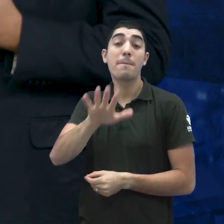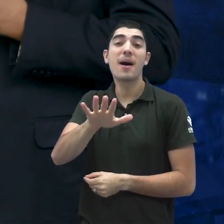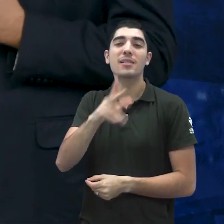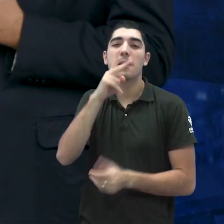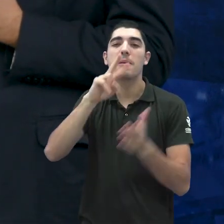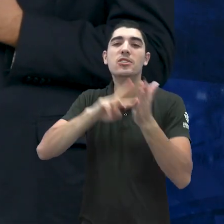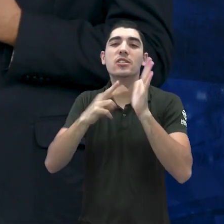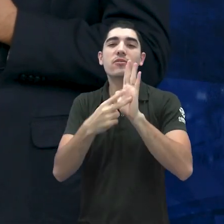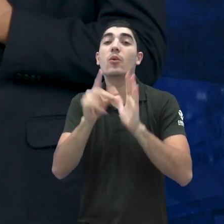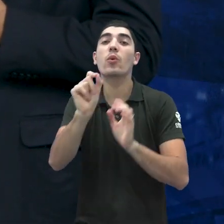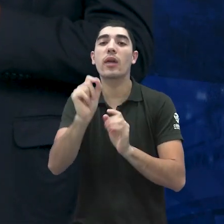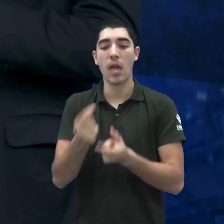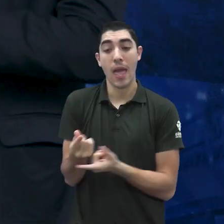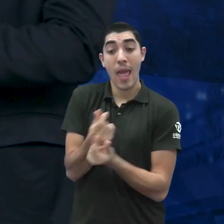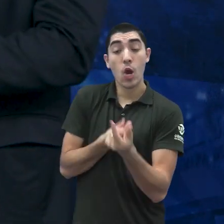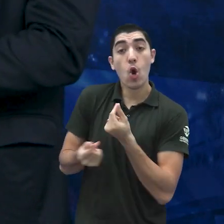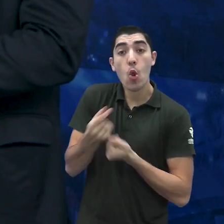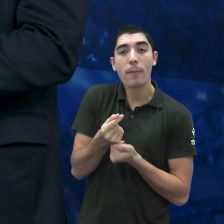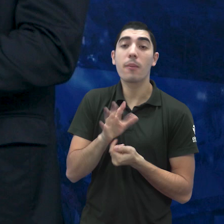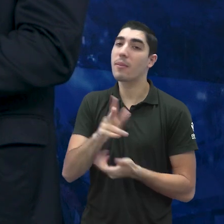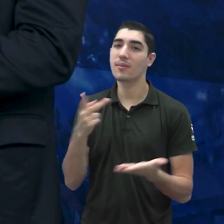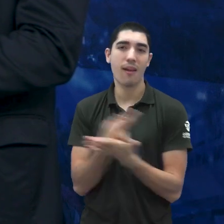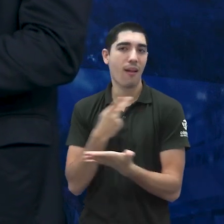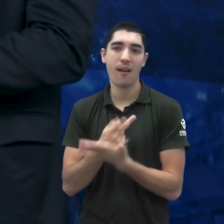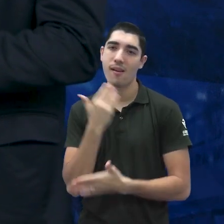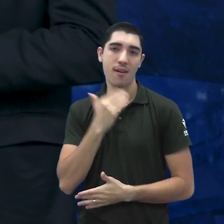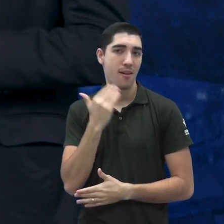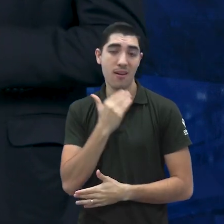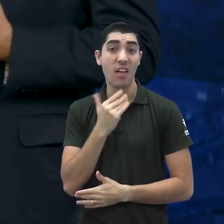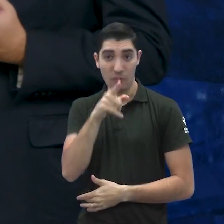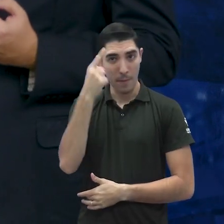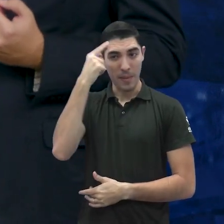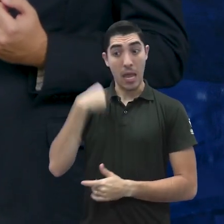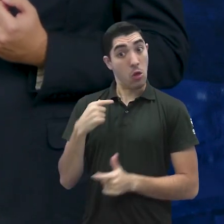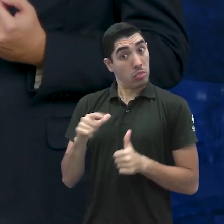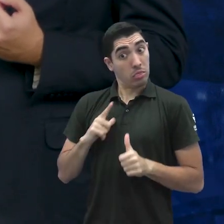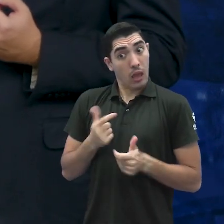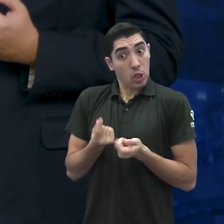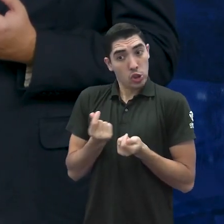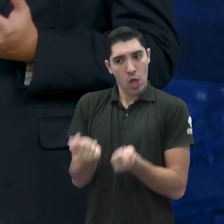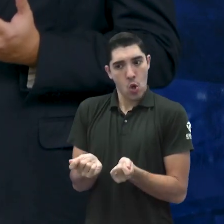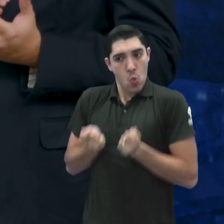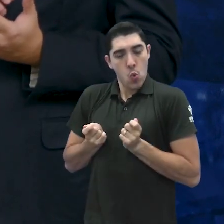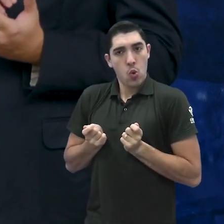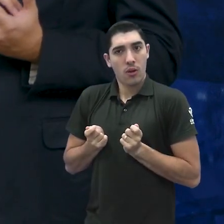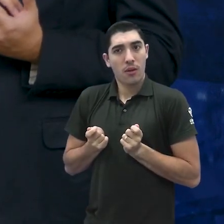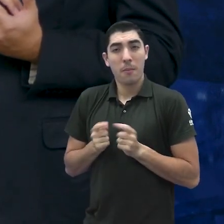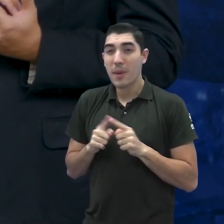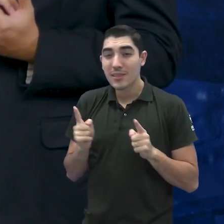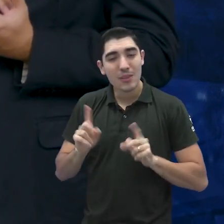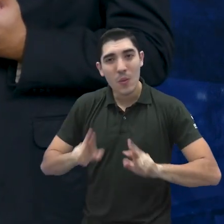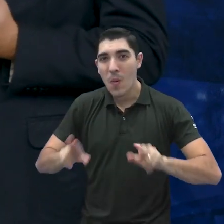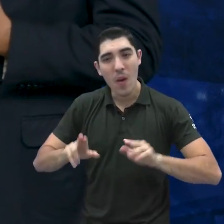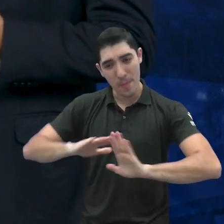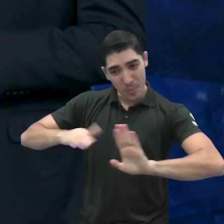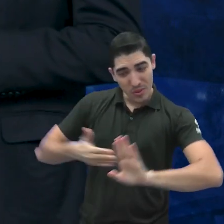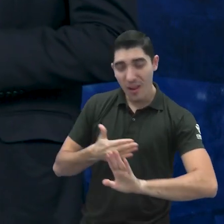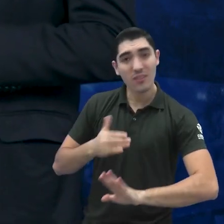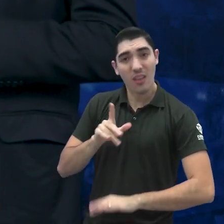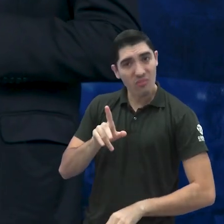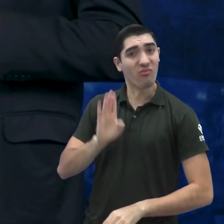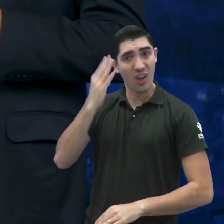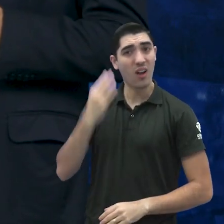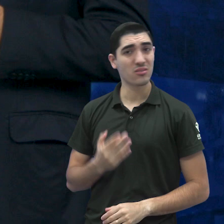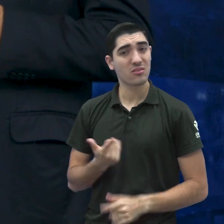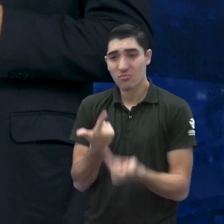de economia burra, que você acha que você está economizando, mas na verdade você não está economizando, é uma falsa ideia de economia. Por quê?